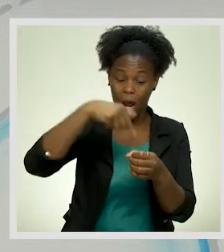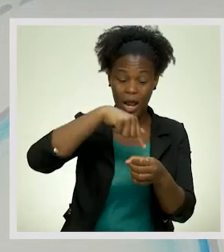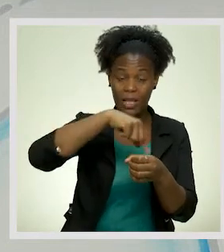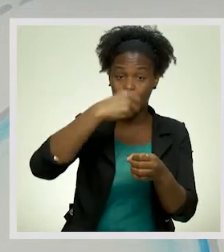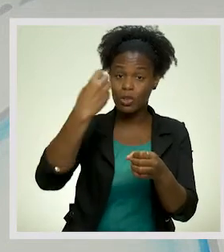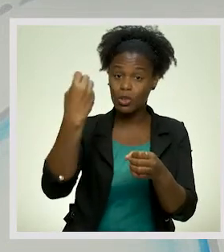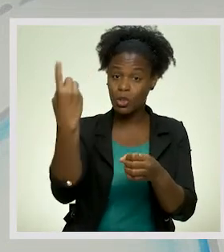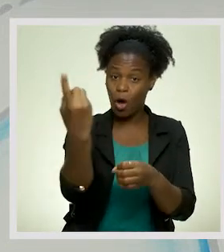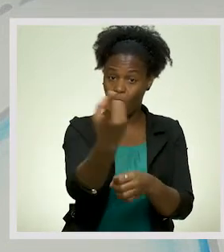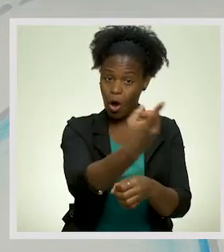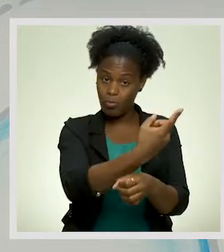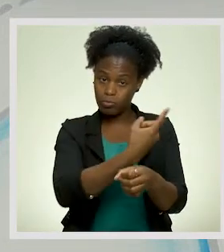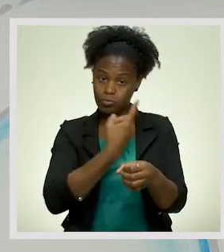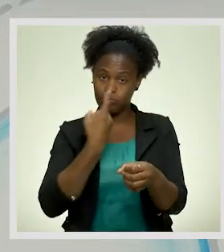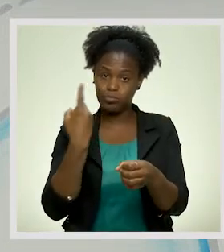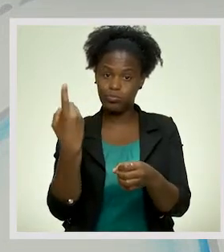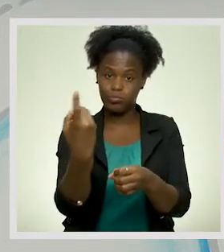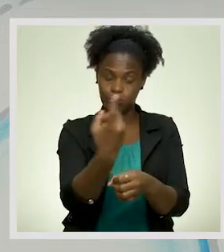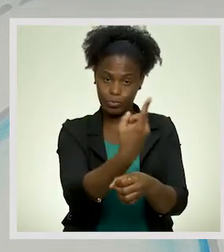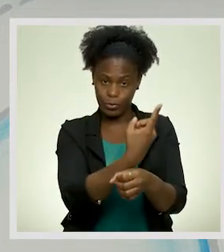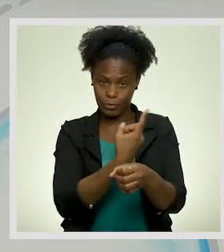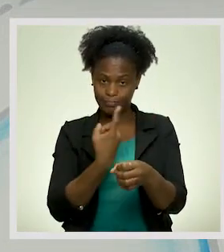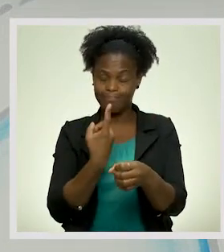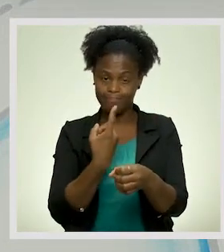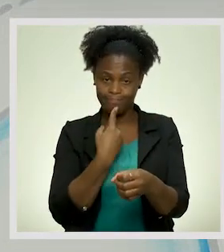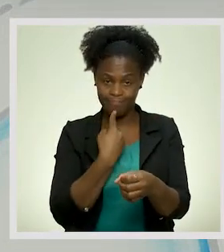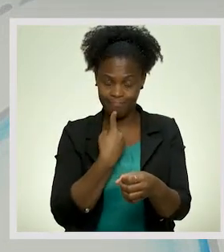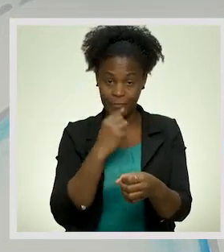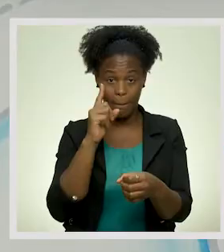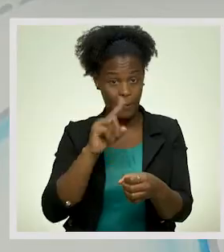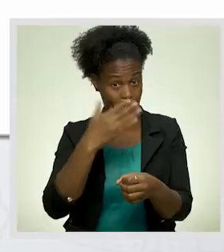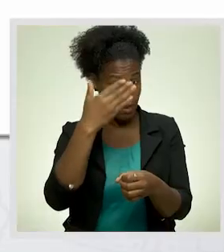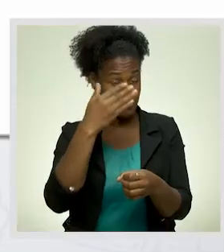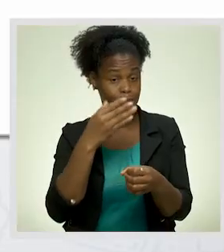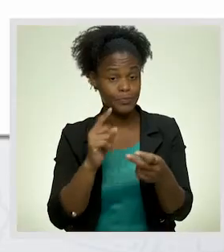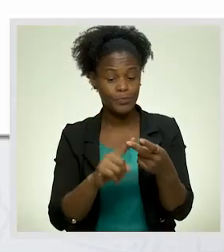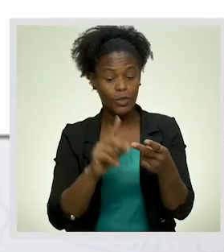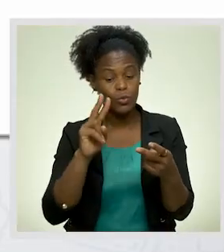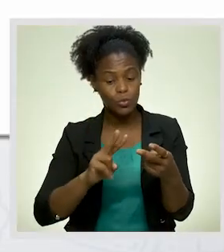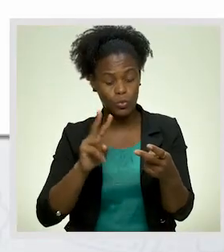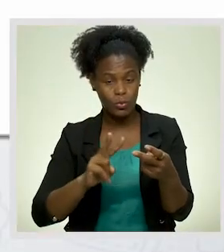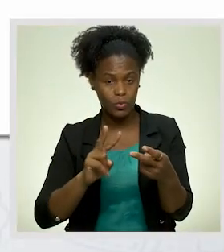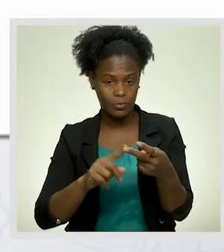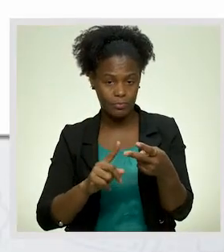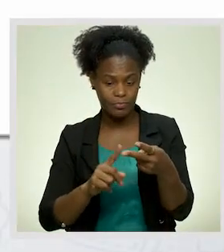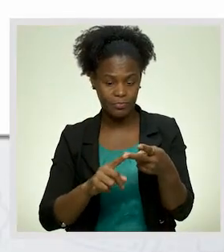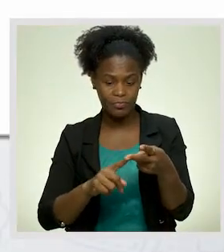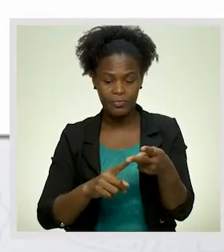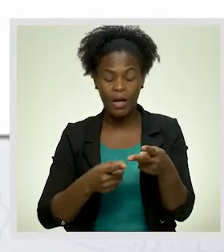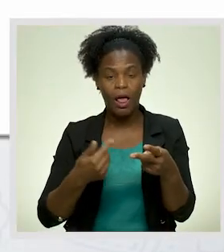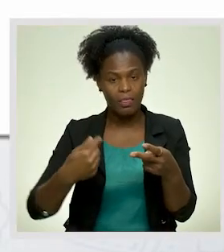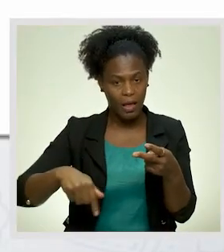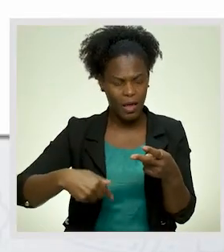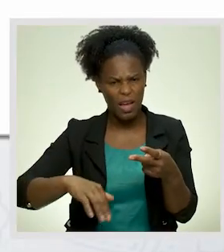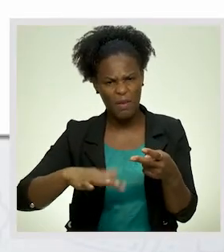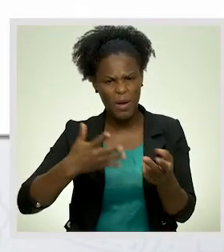girar à volta do Sol. A primeira característica. Segunda característica, ter a